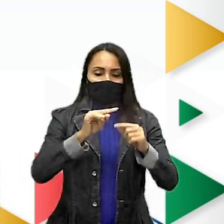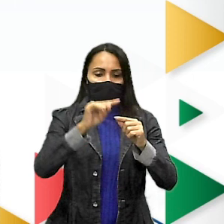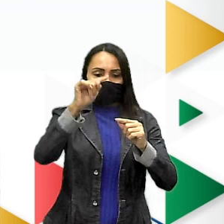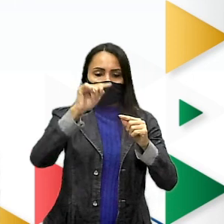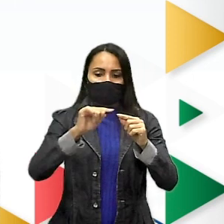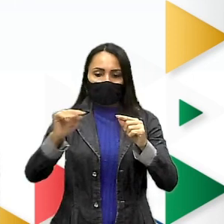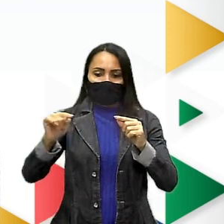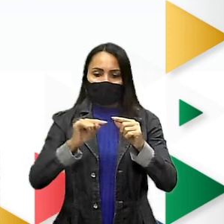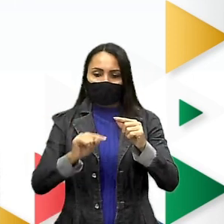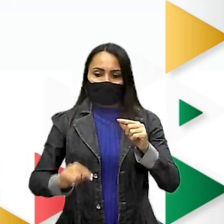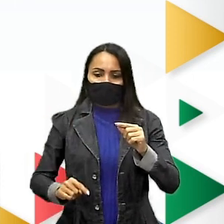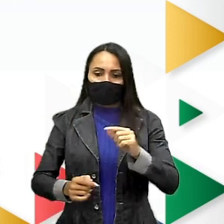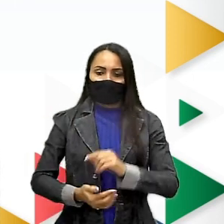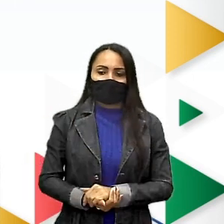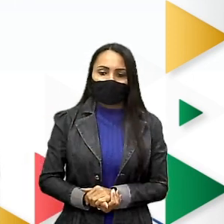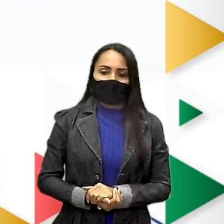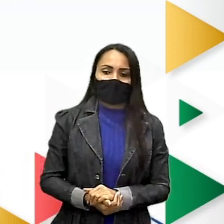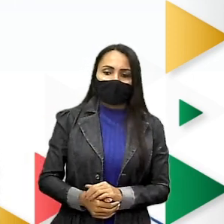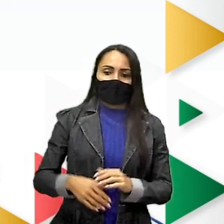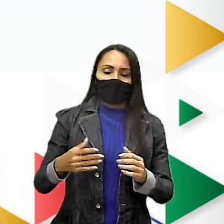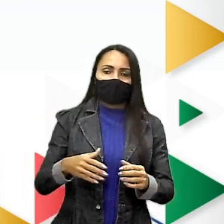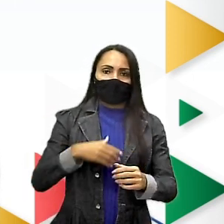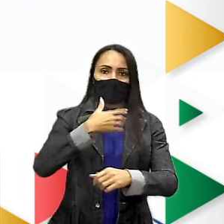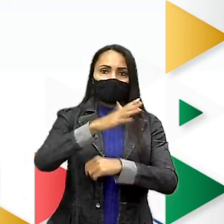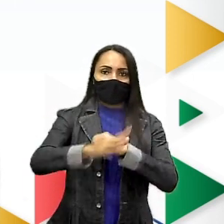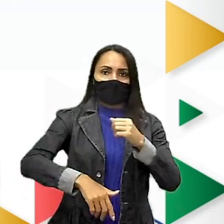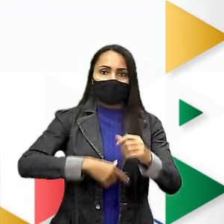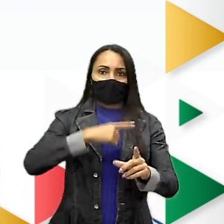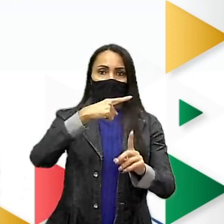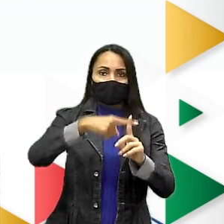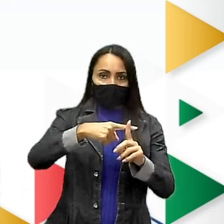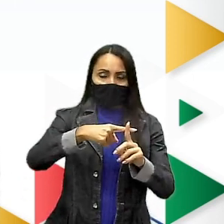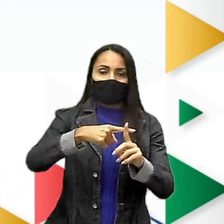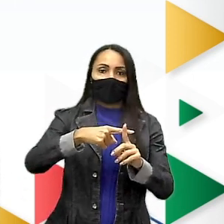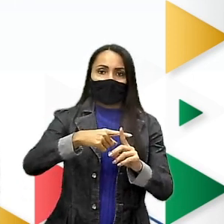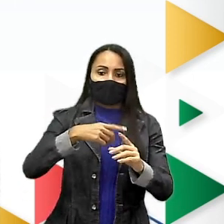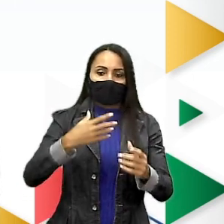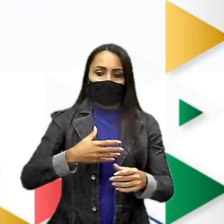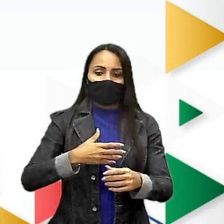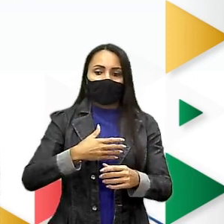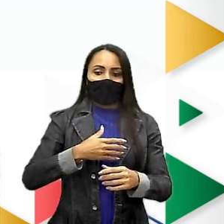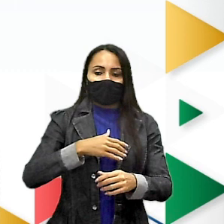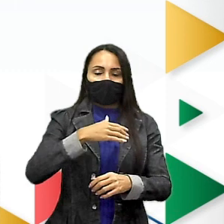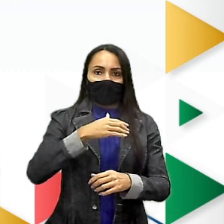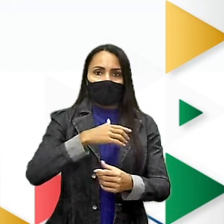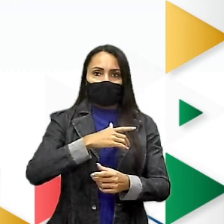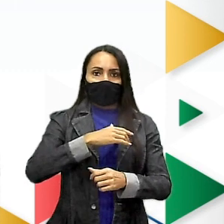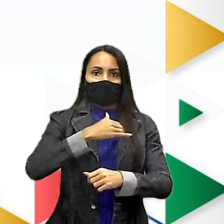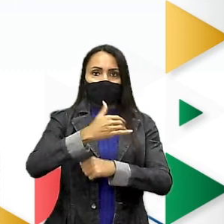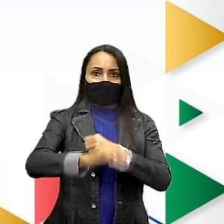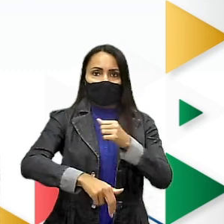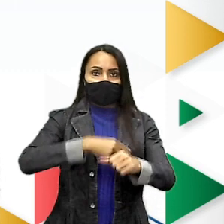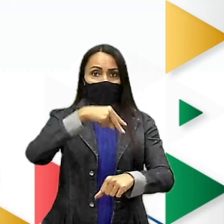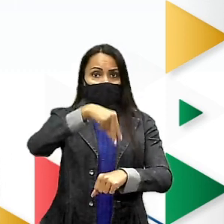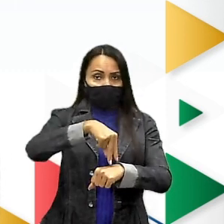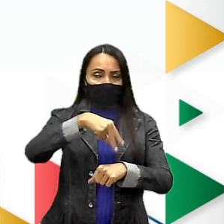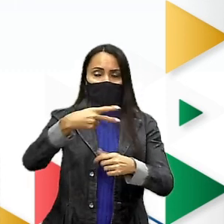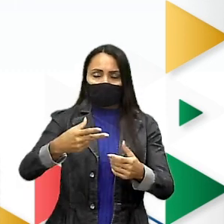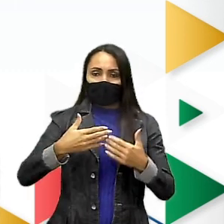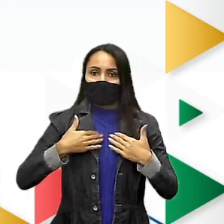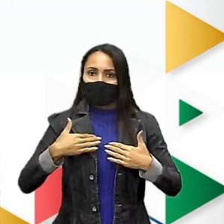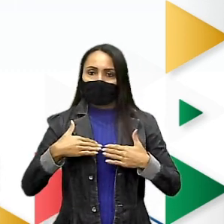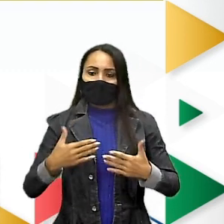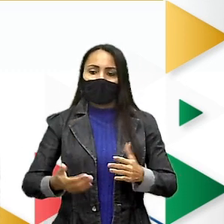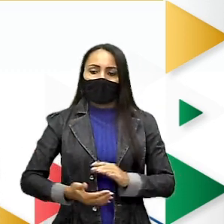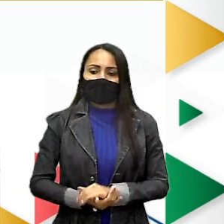os elétrons. Os prótons são cargas positivas e os nêutrons, como o próprio nome diz, não tem carga alguma. Tranquilo até aí? Então vamos